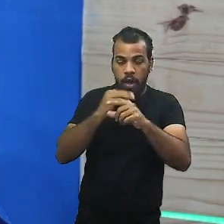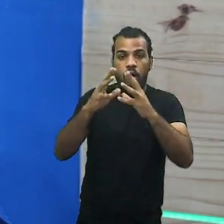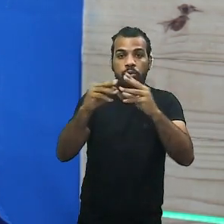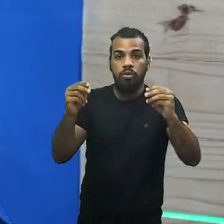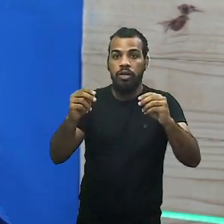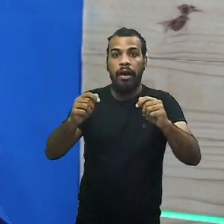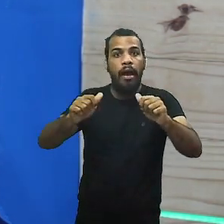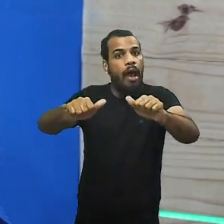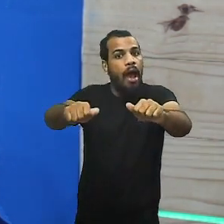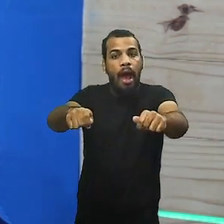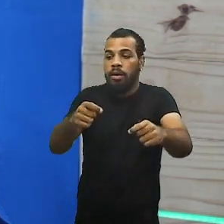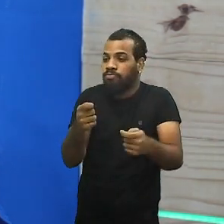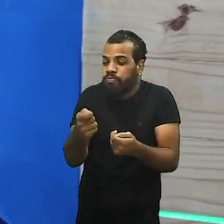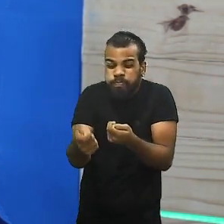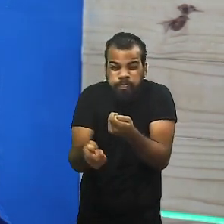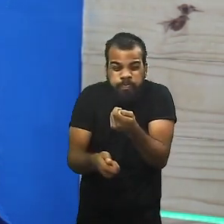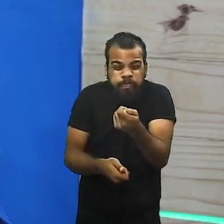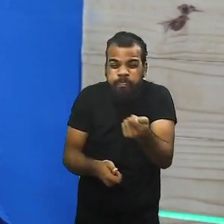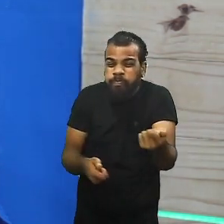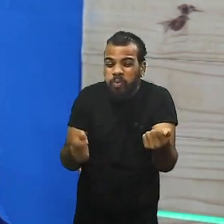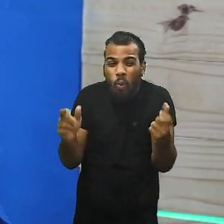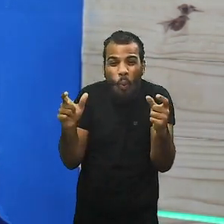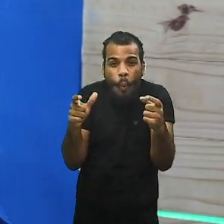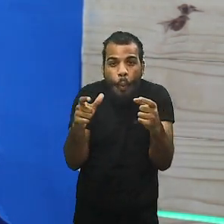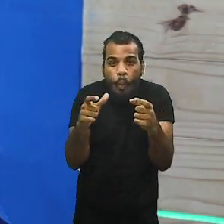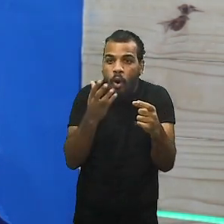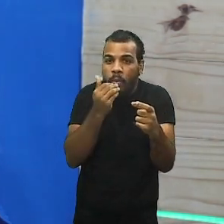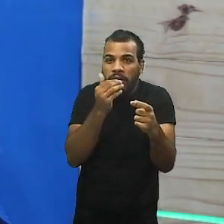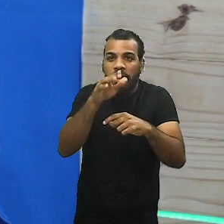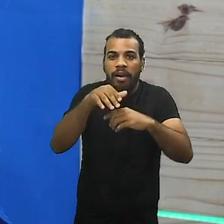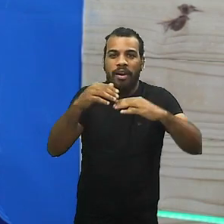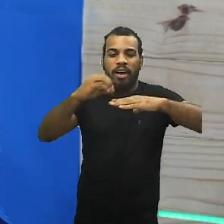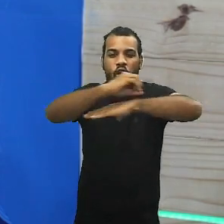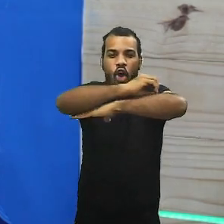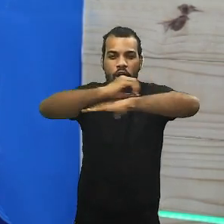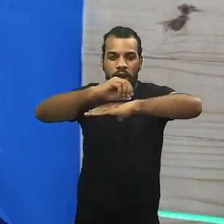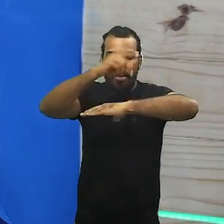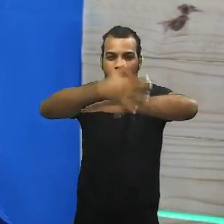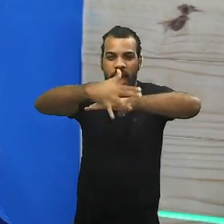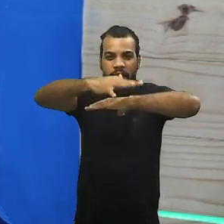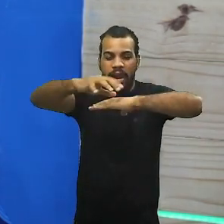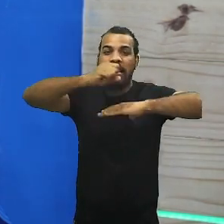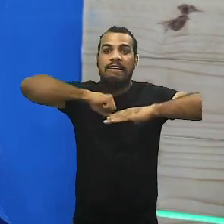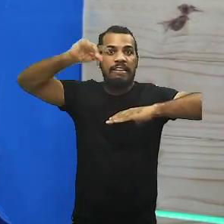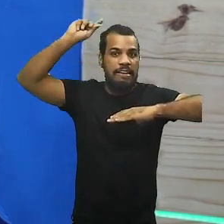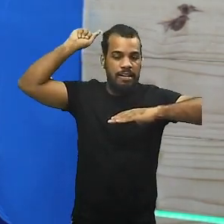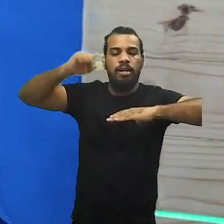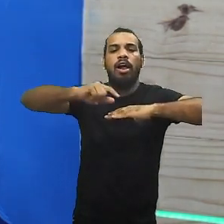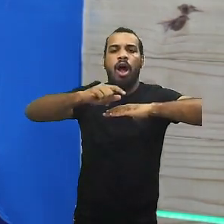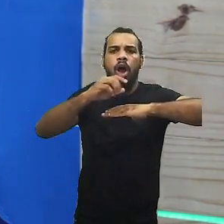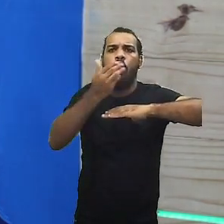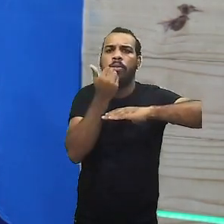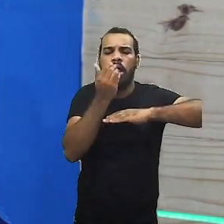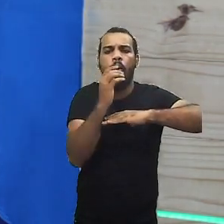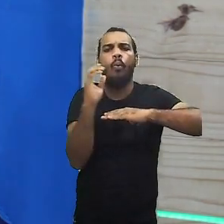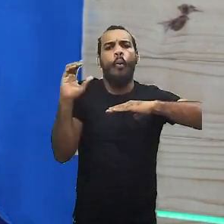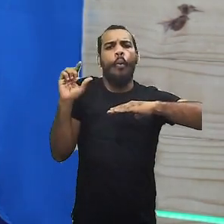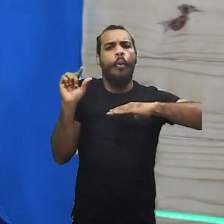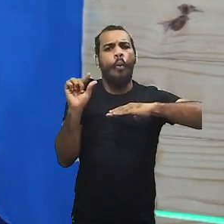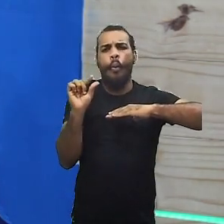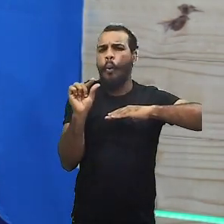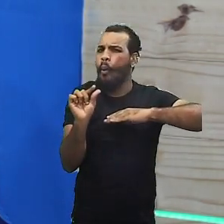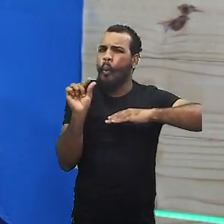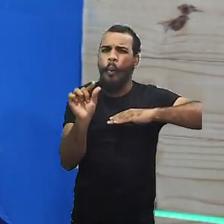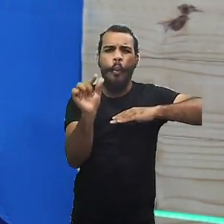ficar escassa. Diminuiu muito a quantidade de substância orgânica que tinha nos mares primitivos. Como diminuiu muito essa